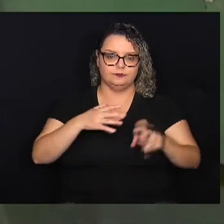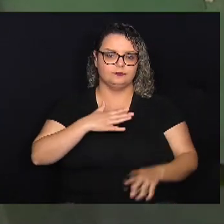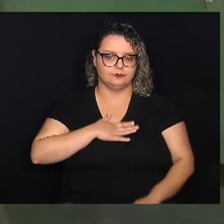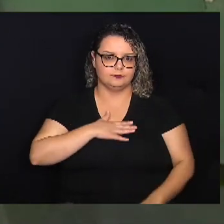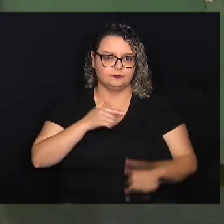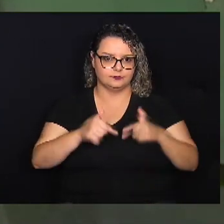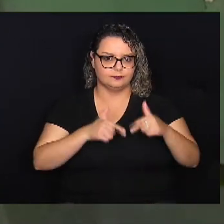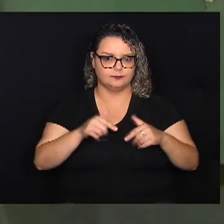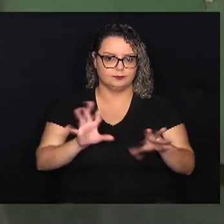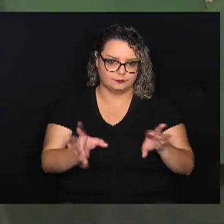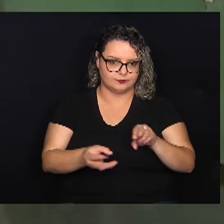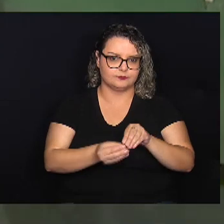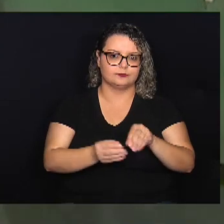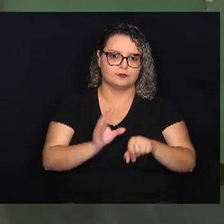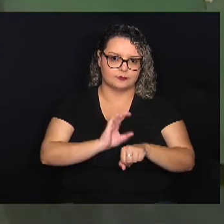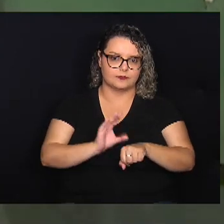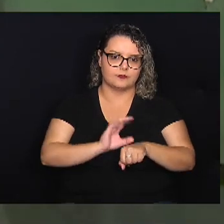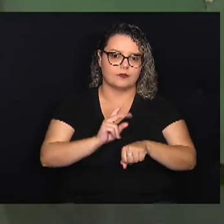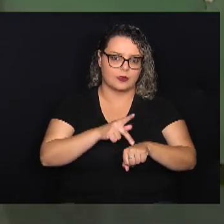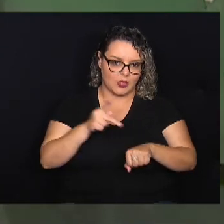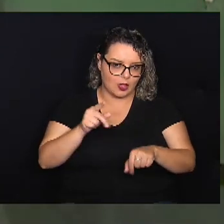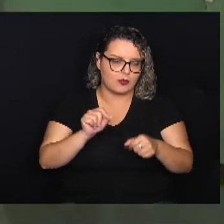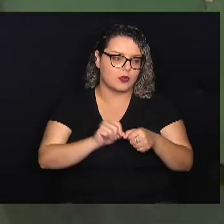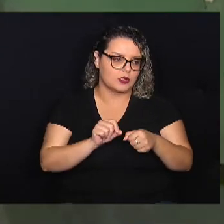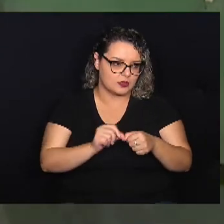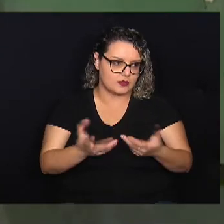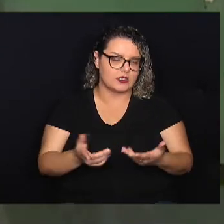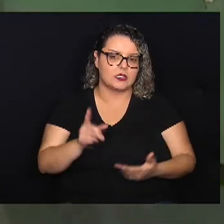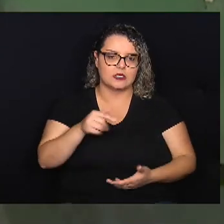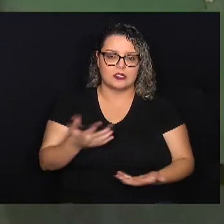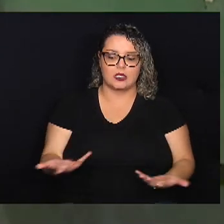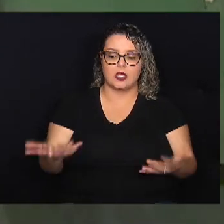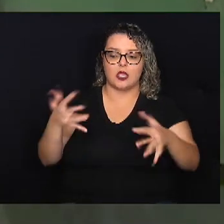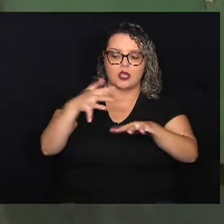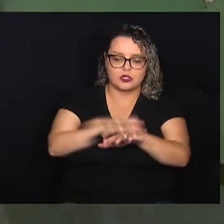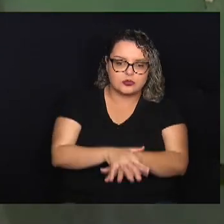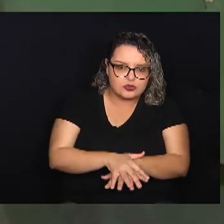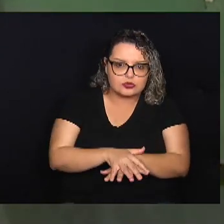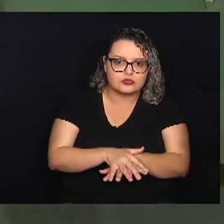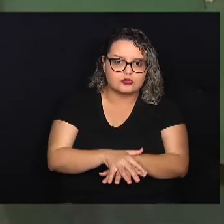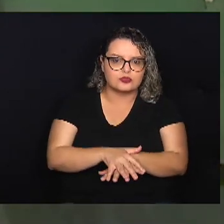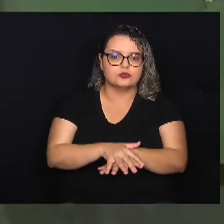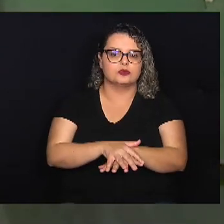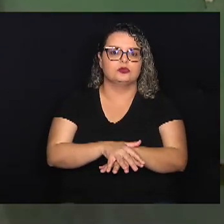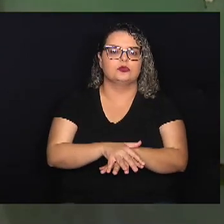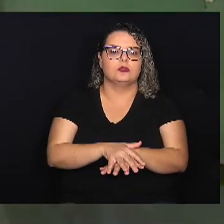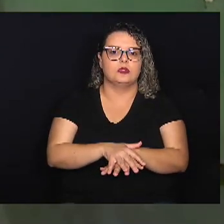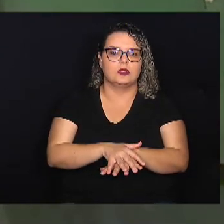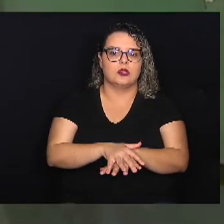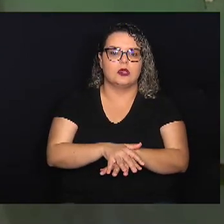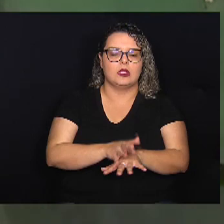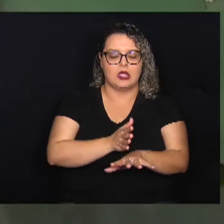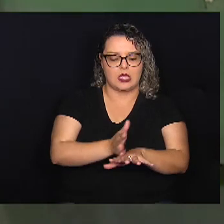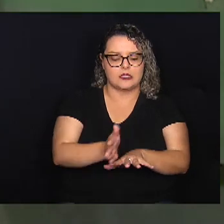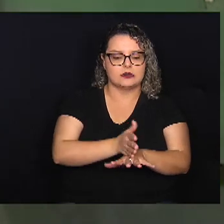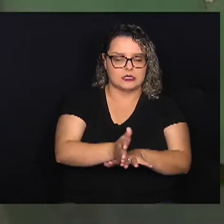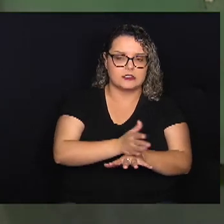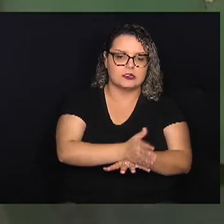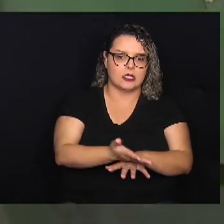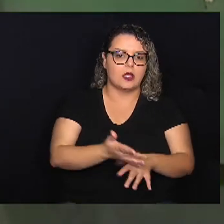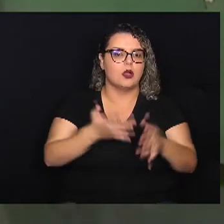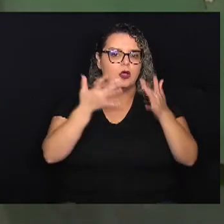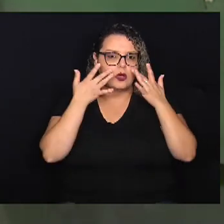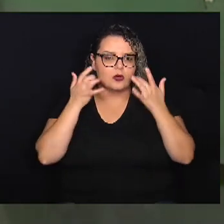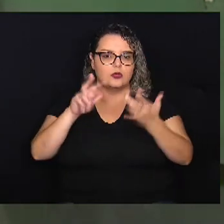de conclusão de curso, numa pós-graduação que eu fiz, que é a integração justamente entre esses segmentos, né? O teatro,